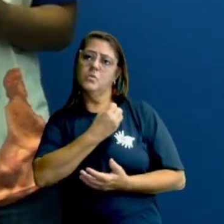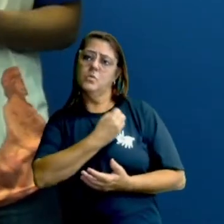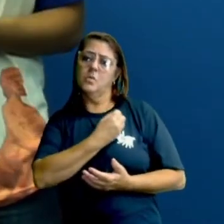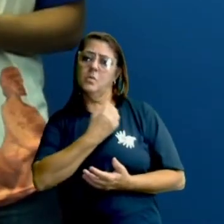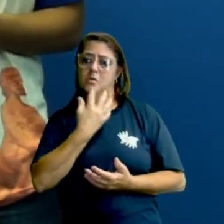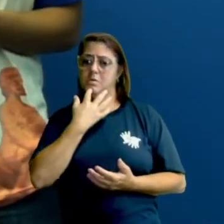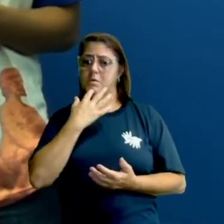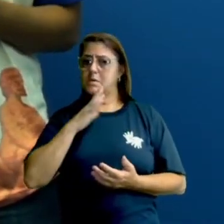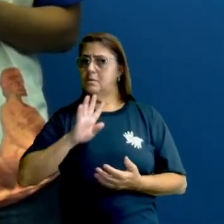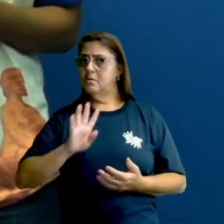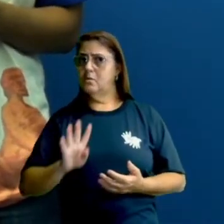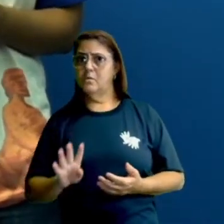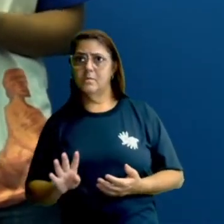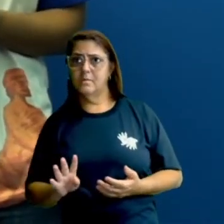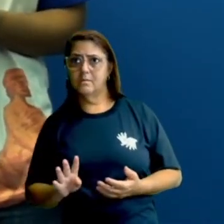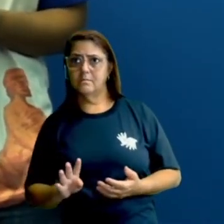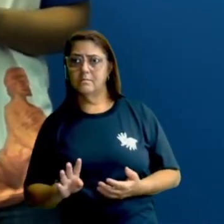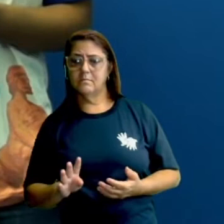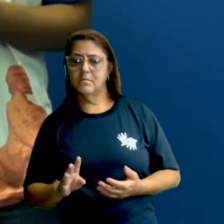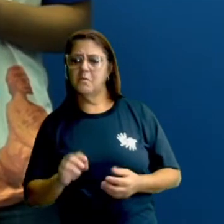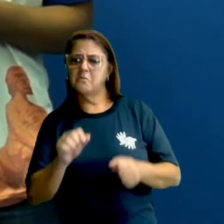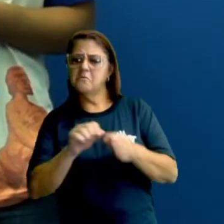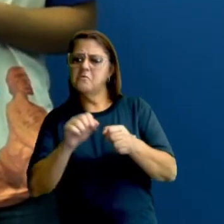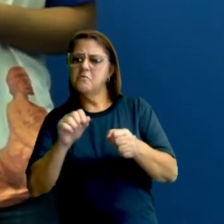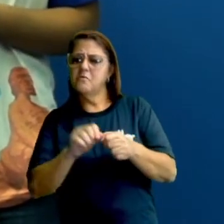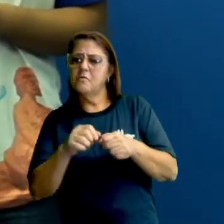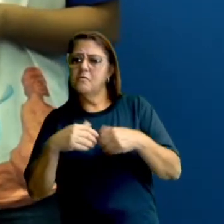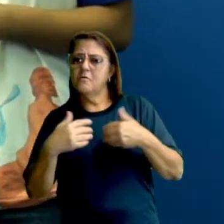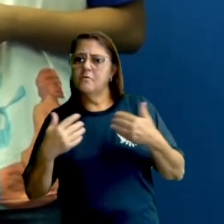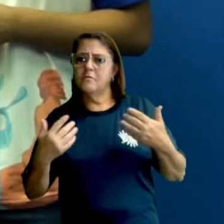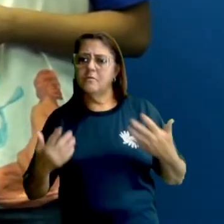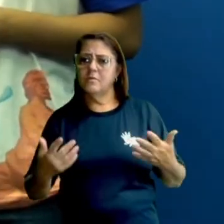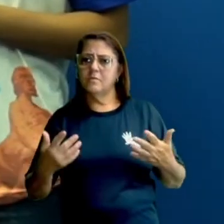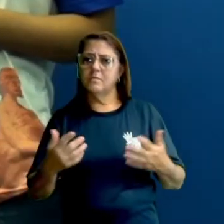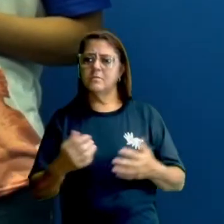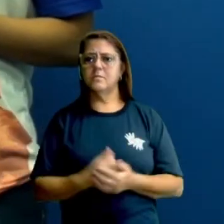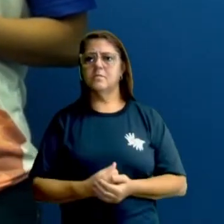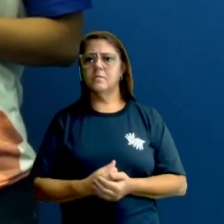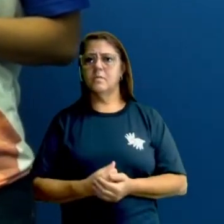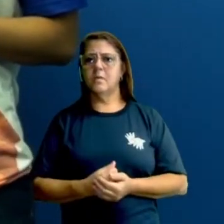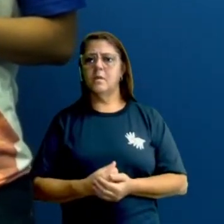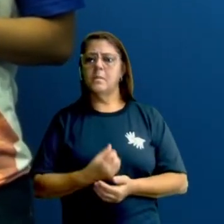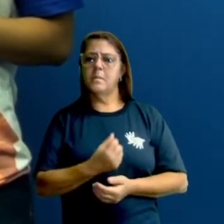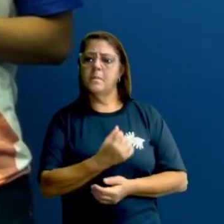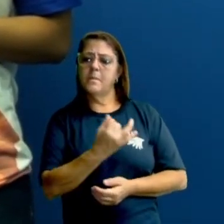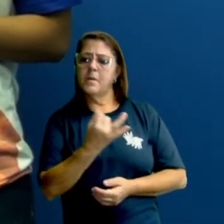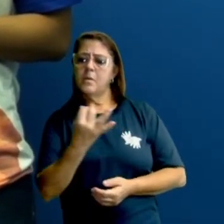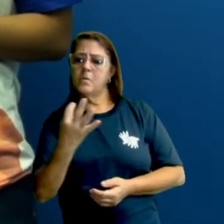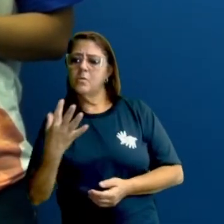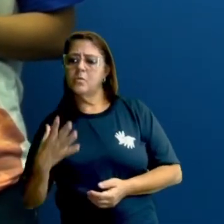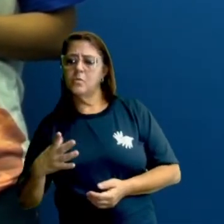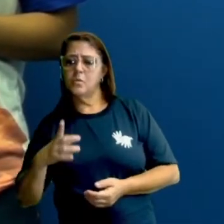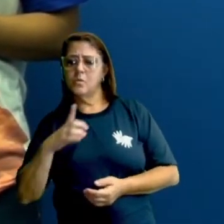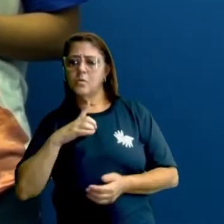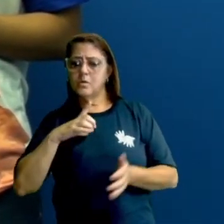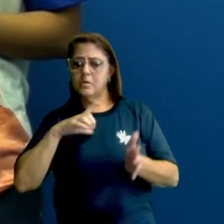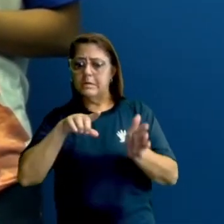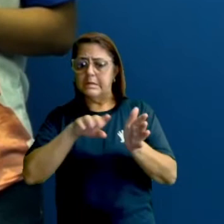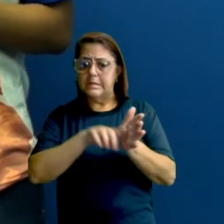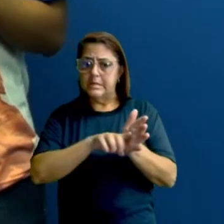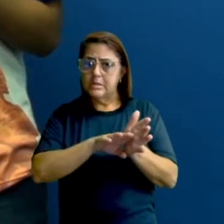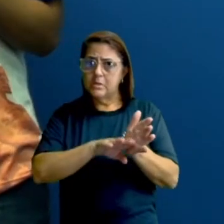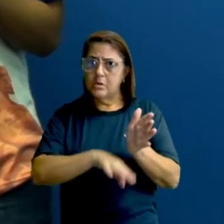desconhecido, o que foi que a gente fez? A gente, ó, pegou o número que